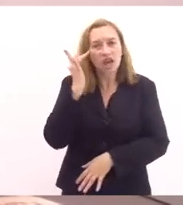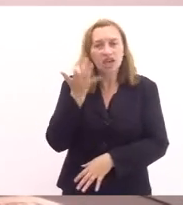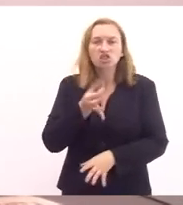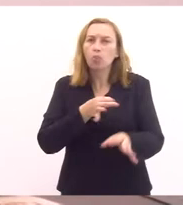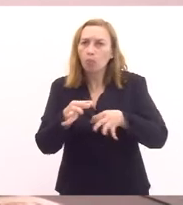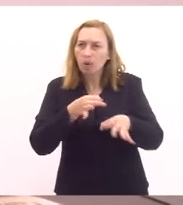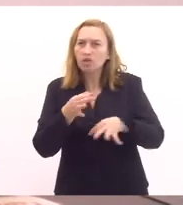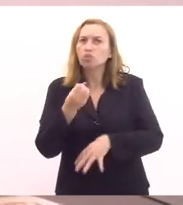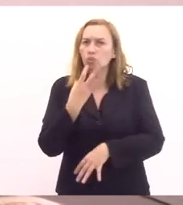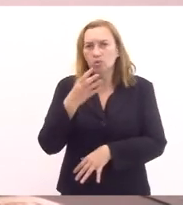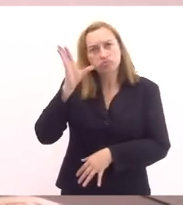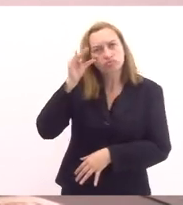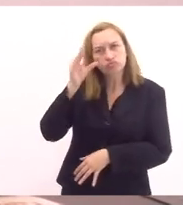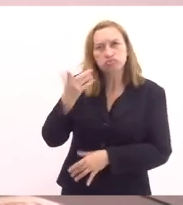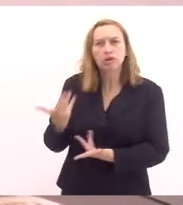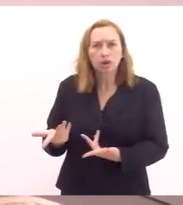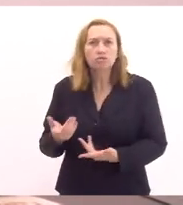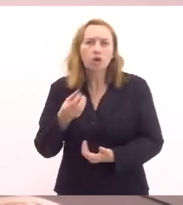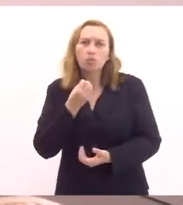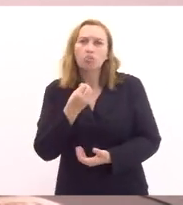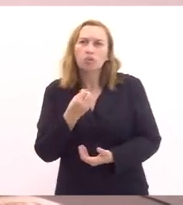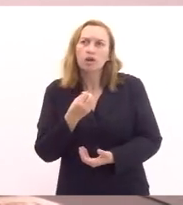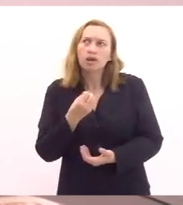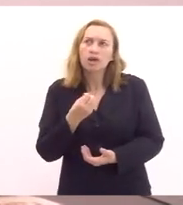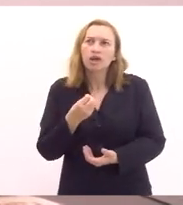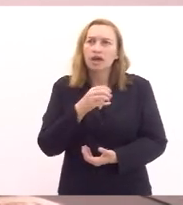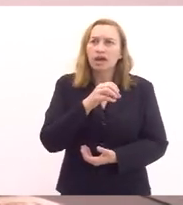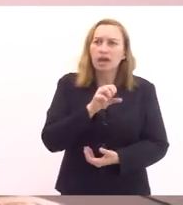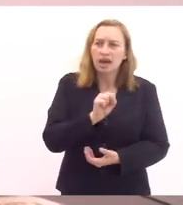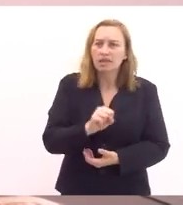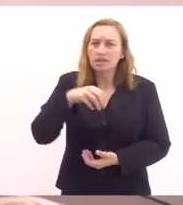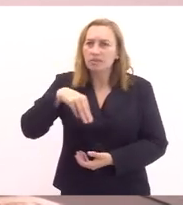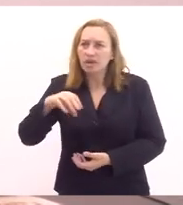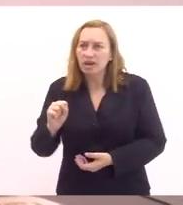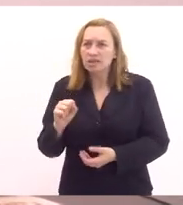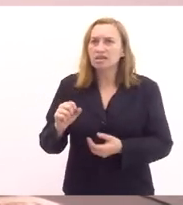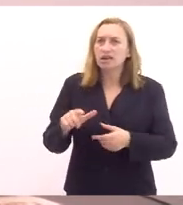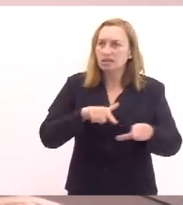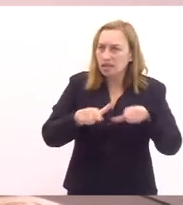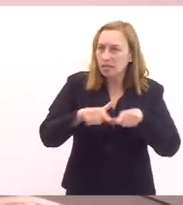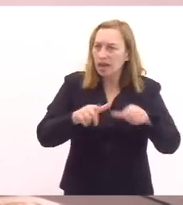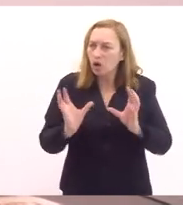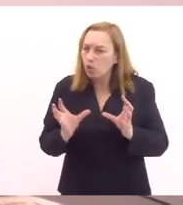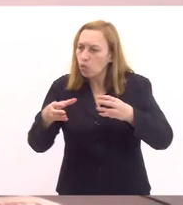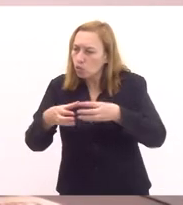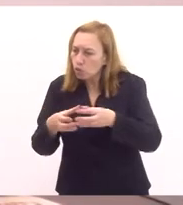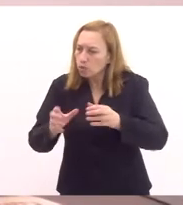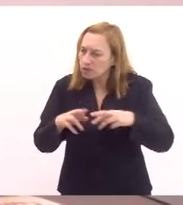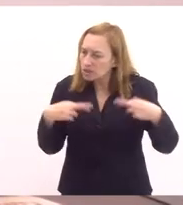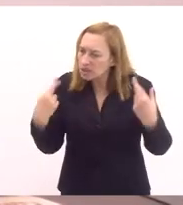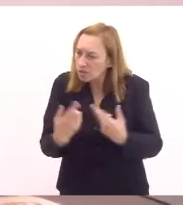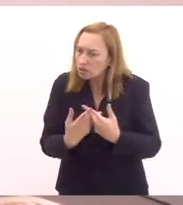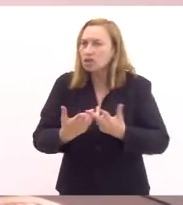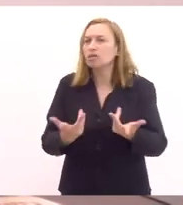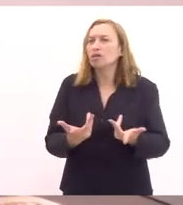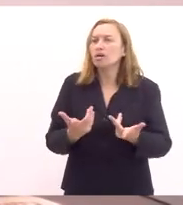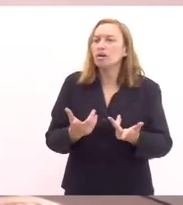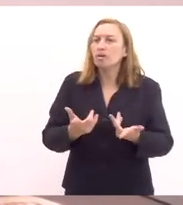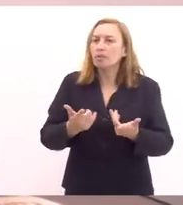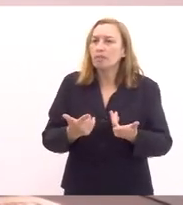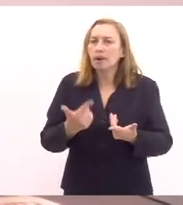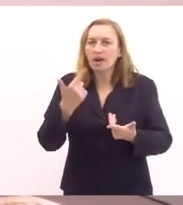acha que é um plano bem interessante a gente acha muito positivo que a SMS tenha trabalhado né tem a equipe tenha se reunido para